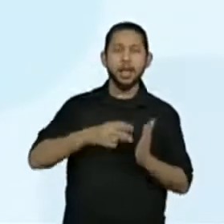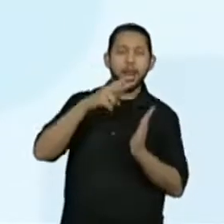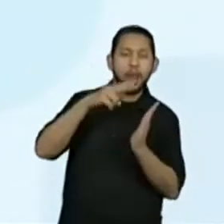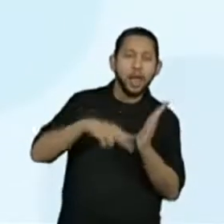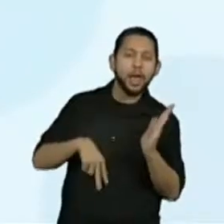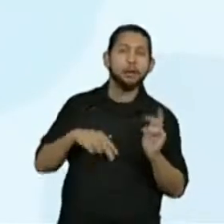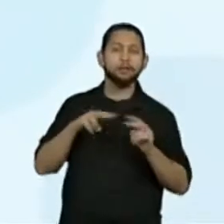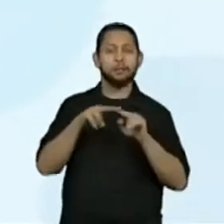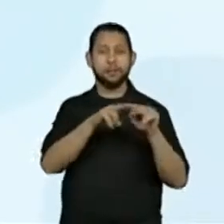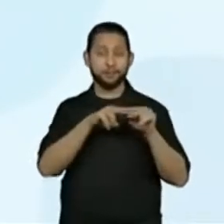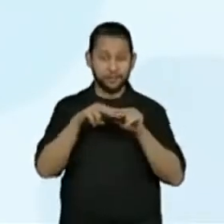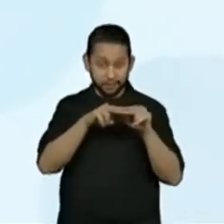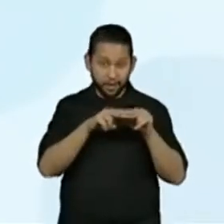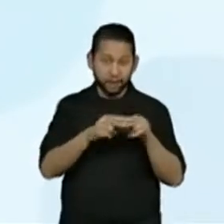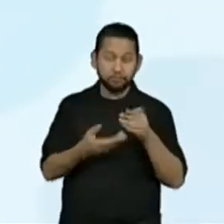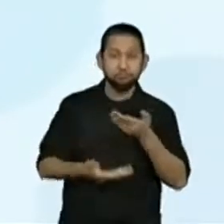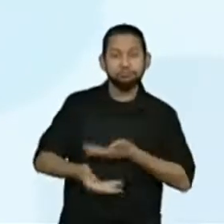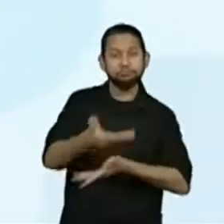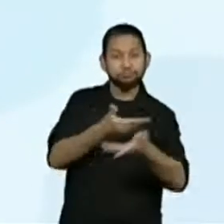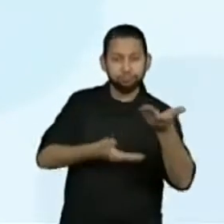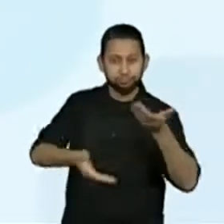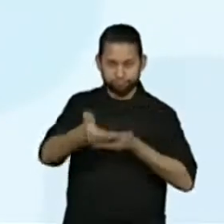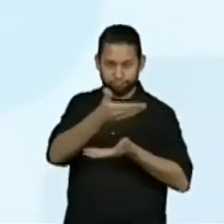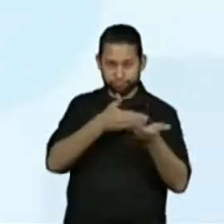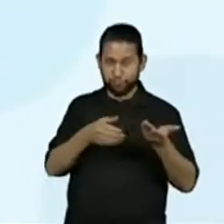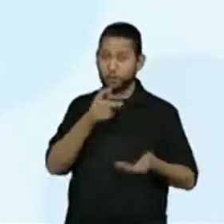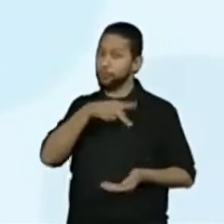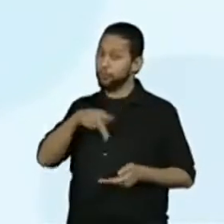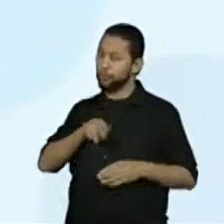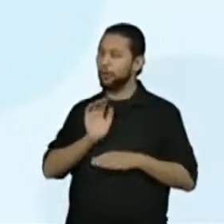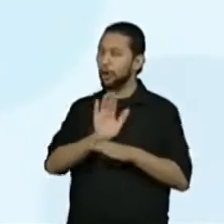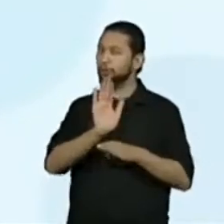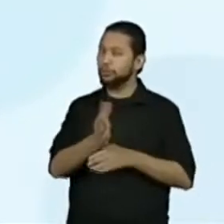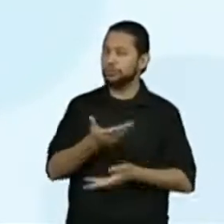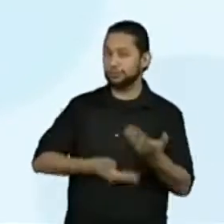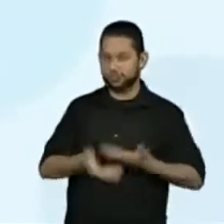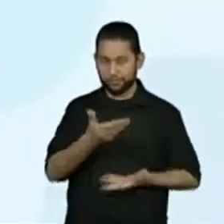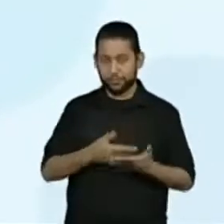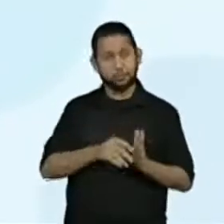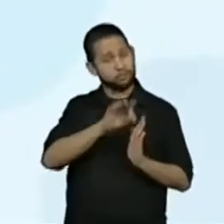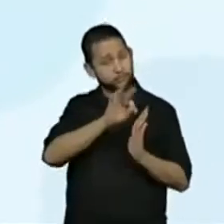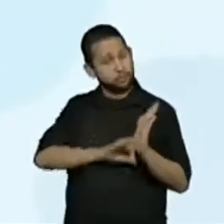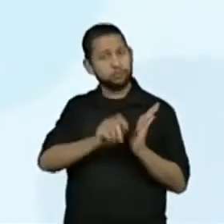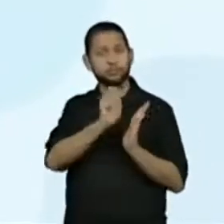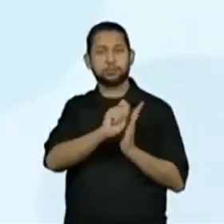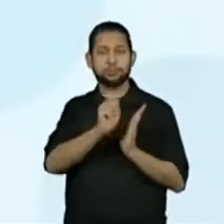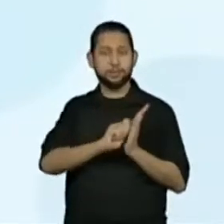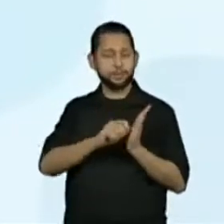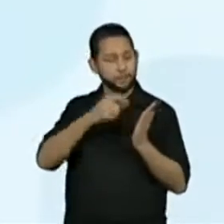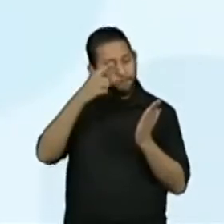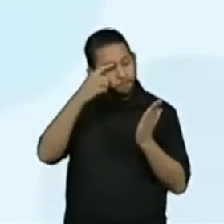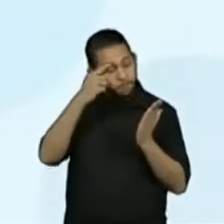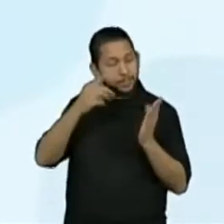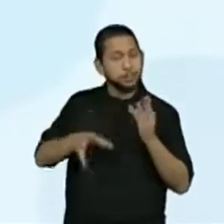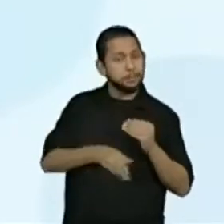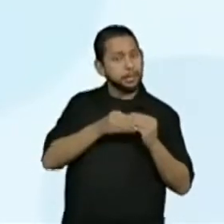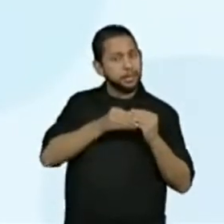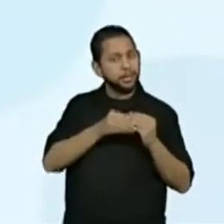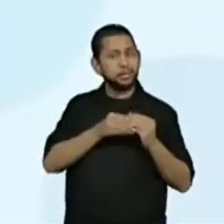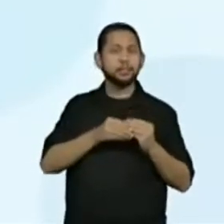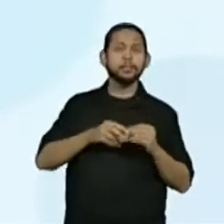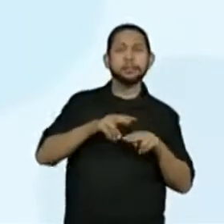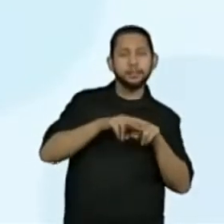em colaboração com os colegas e com a ajuda do professor, o texto produzido, fazendo cortes, acréscimos,